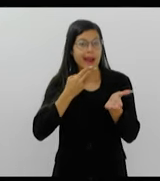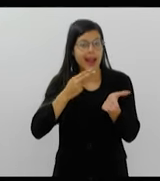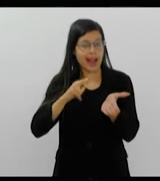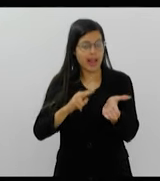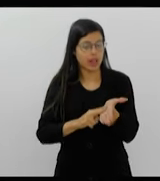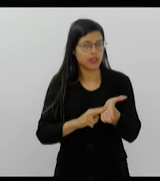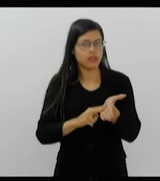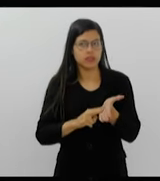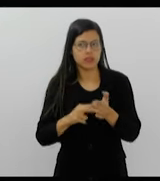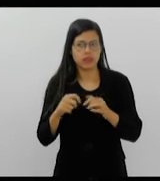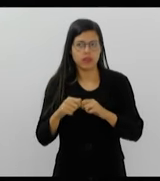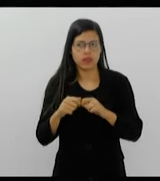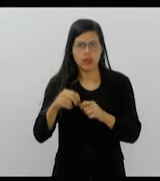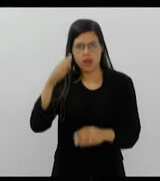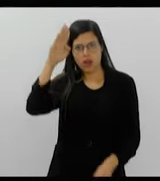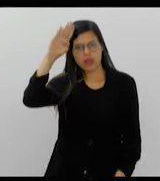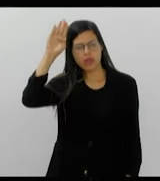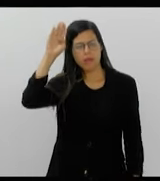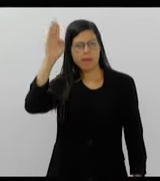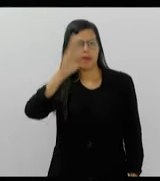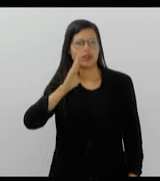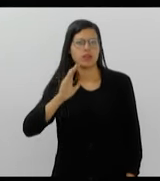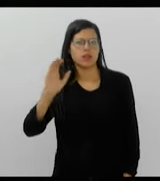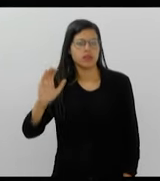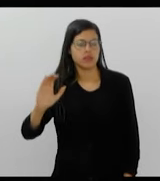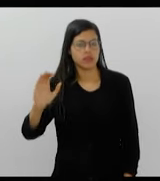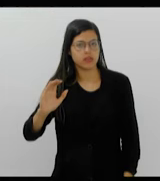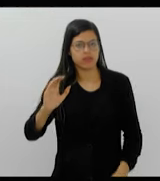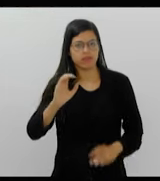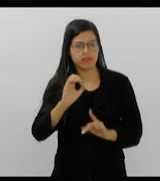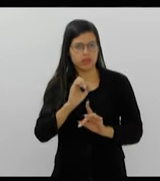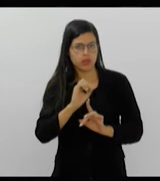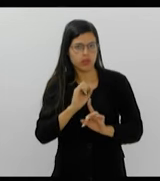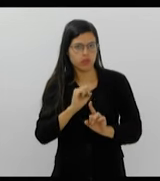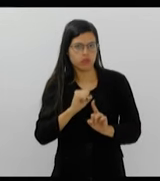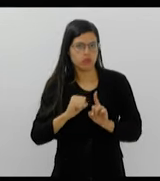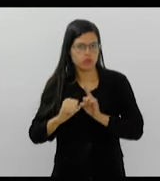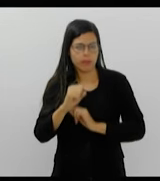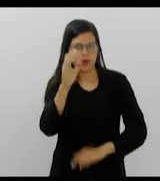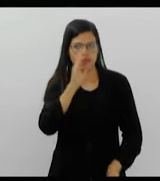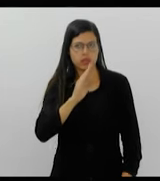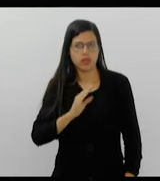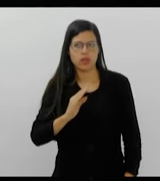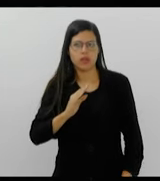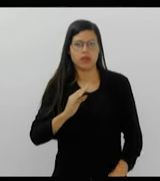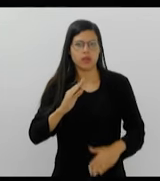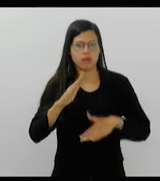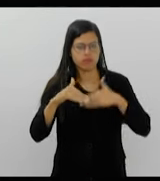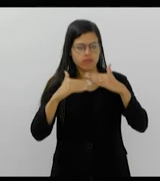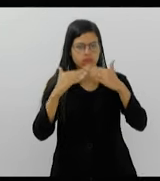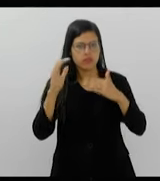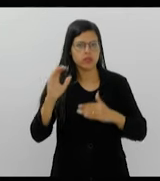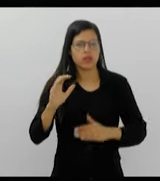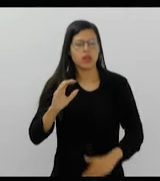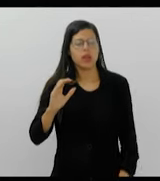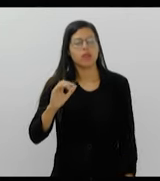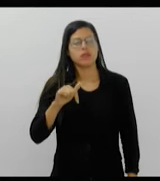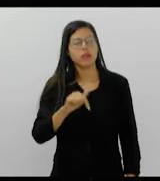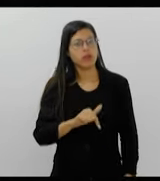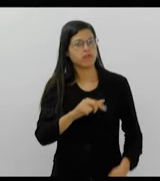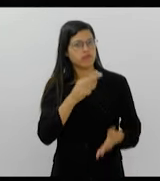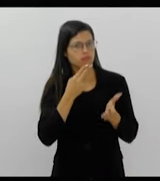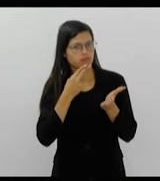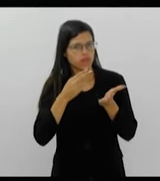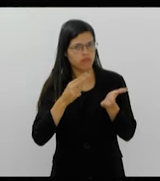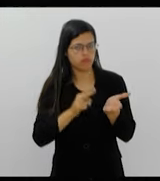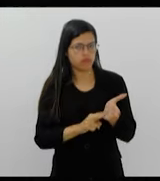uma carta feita pela Academia Brasileira de Ciências e da Sociedade Brasileira para o Progresso da Ciência, o SBPC. Essa carta é